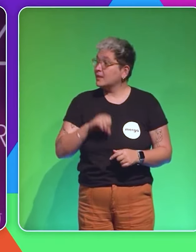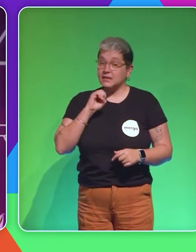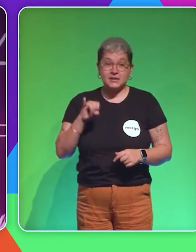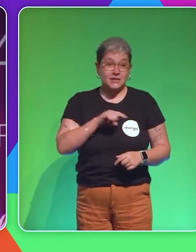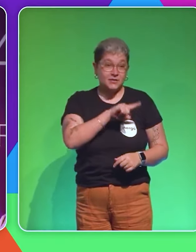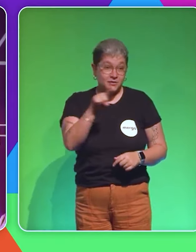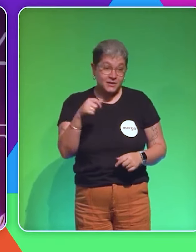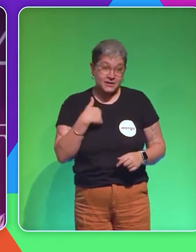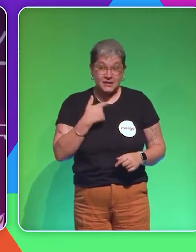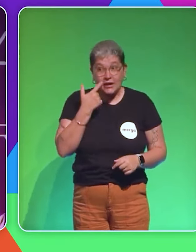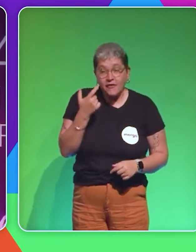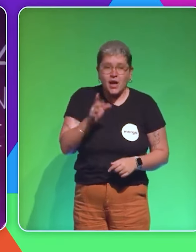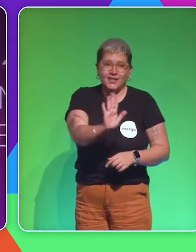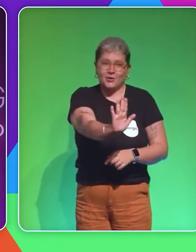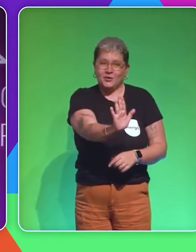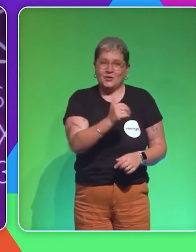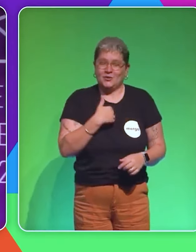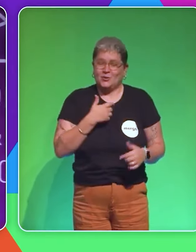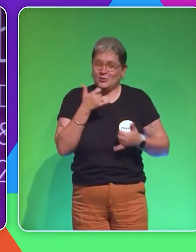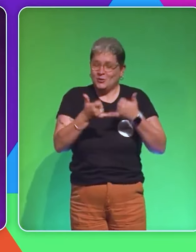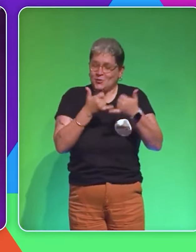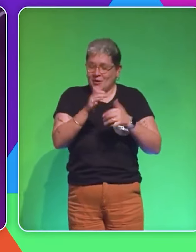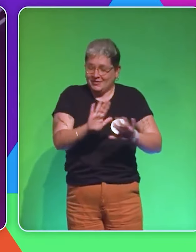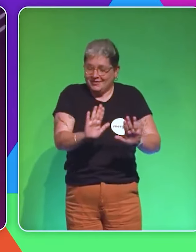ver meu baseball Bet não tô